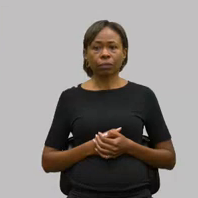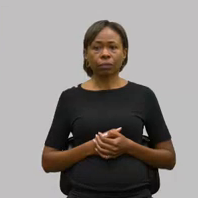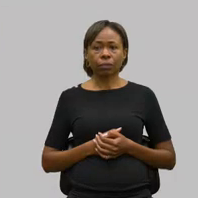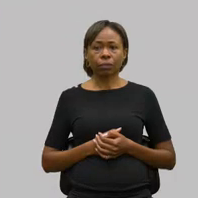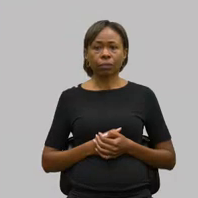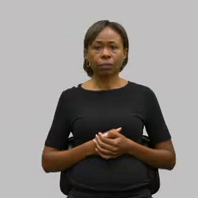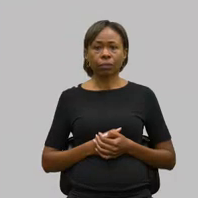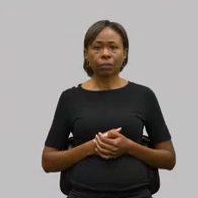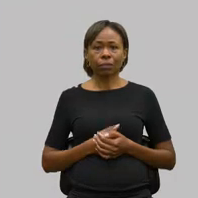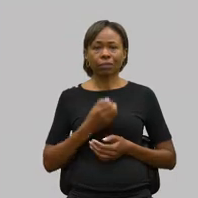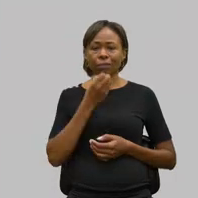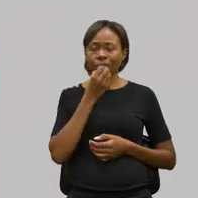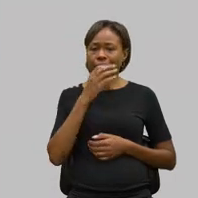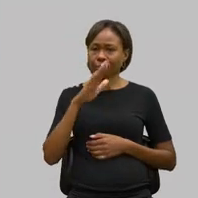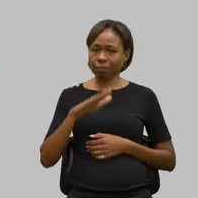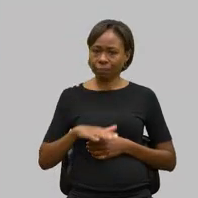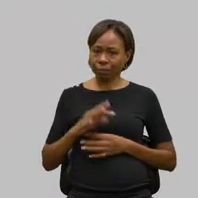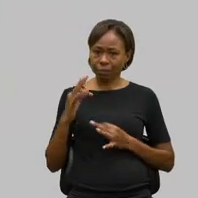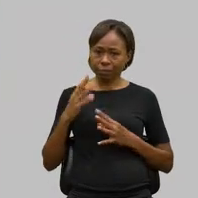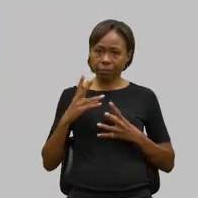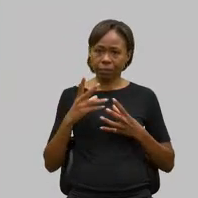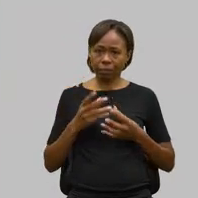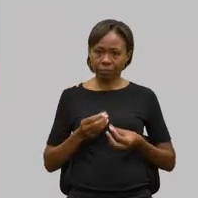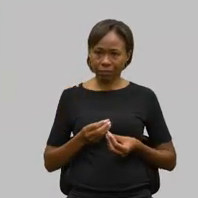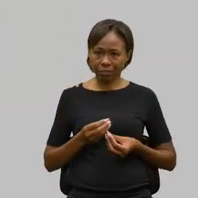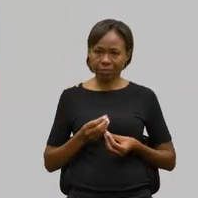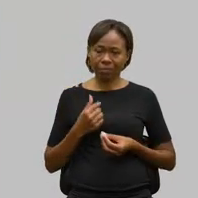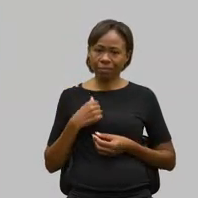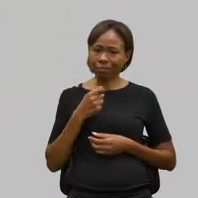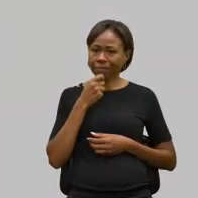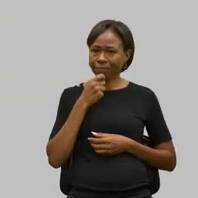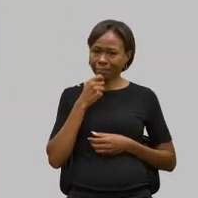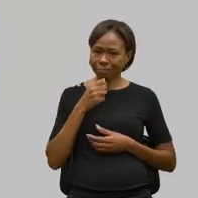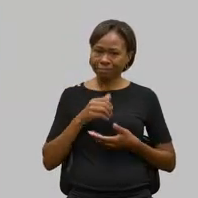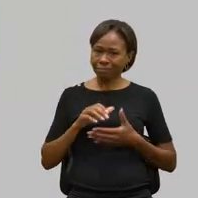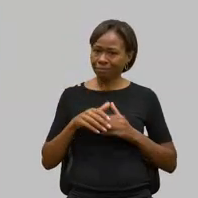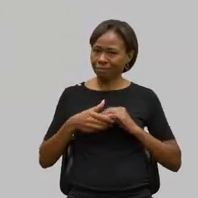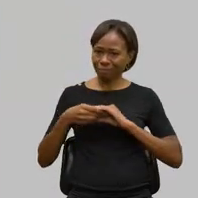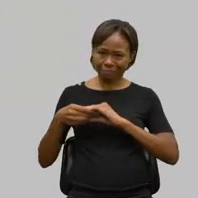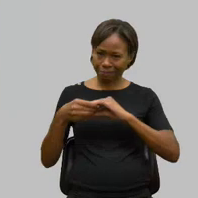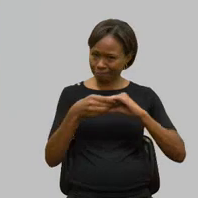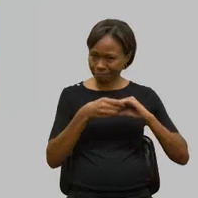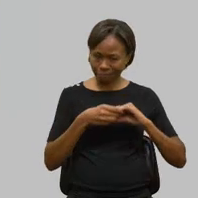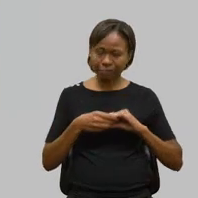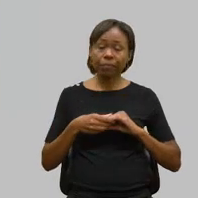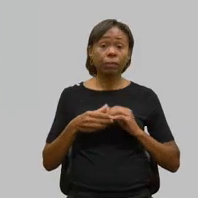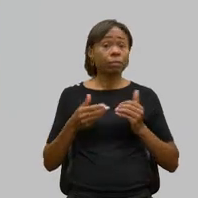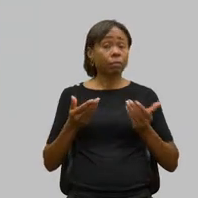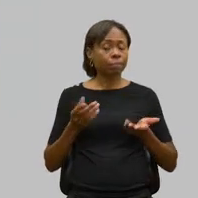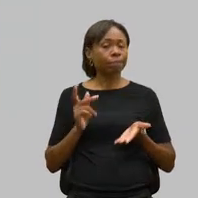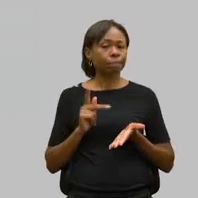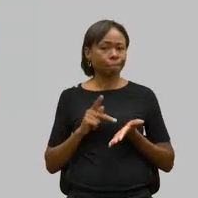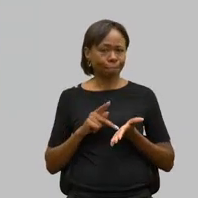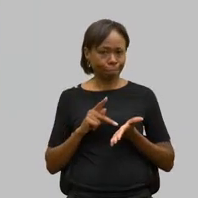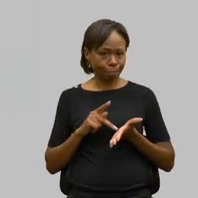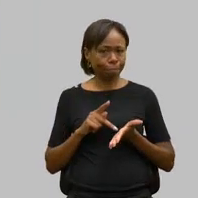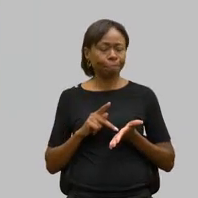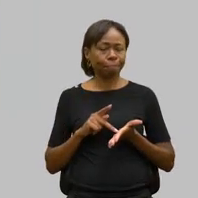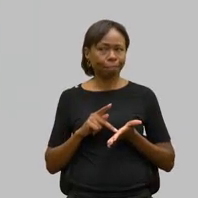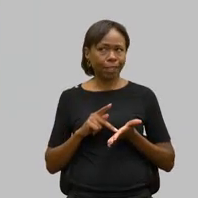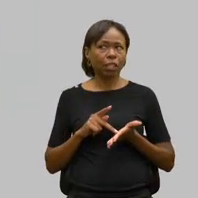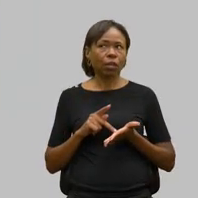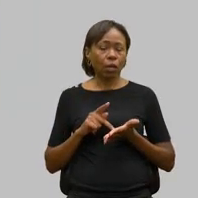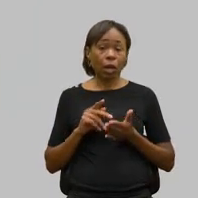Boa tarde a todos. Ainda não tive a oportunidade de cumprimentar todo mundo. Realmente, gente está aí, primeiro, a